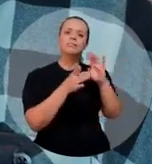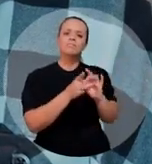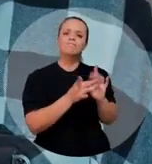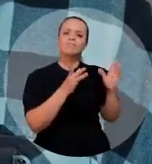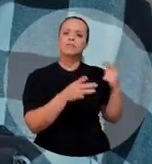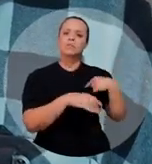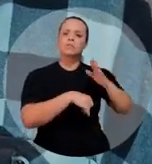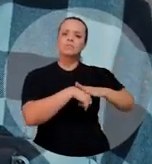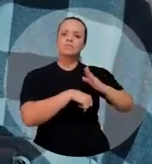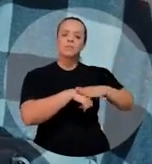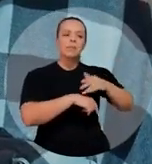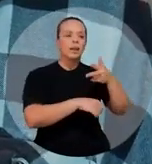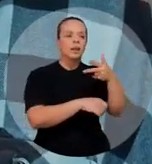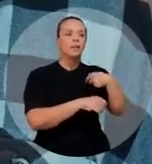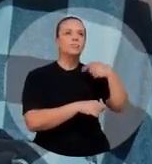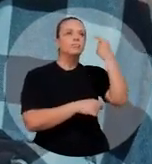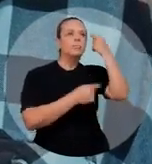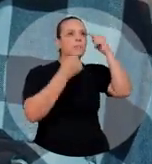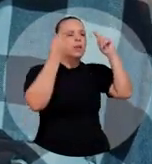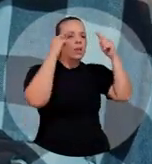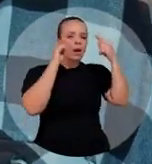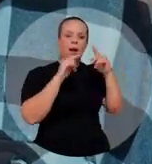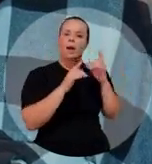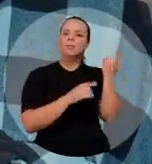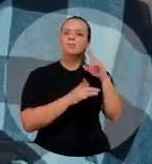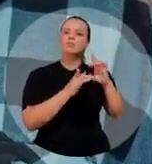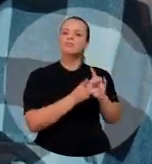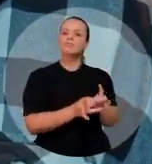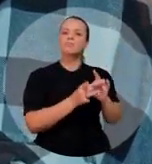me abriu esse espaço, né, para eu criar de fato o que estava na minha